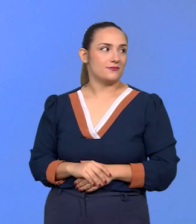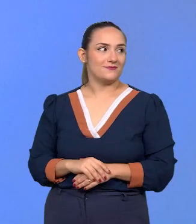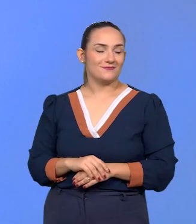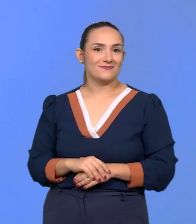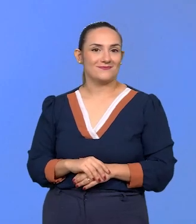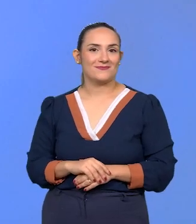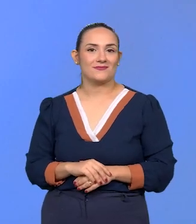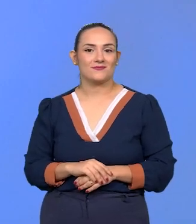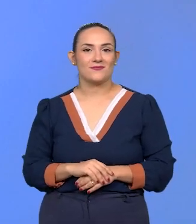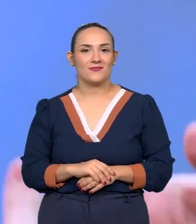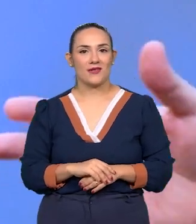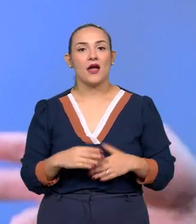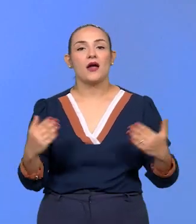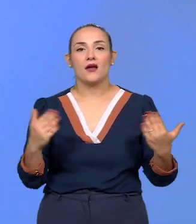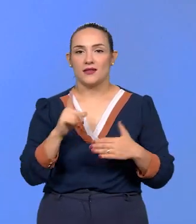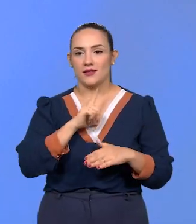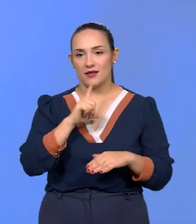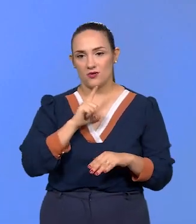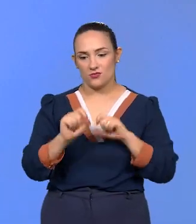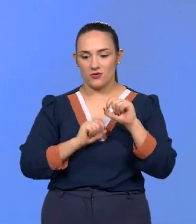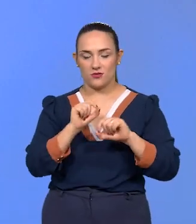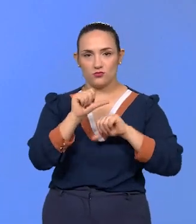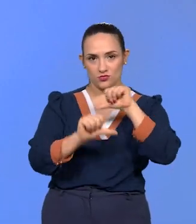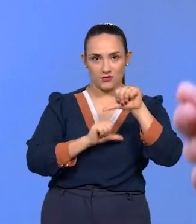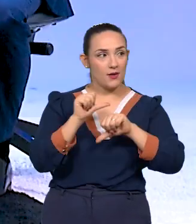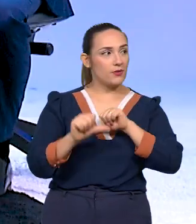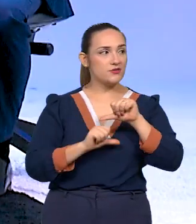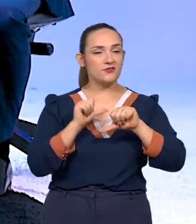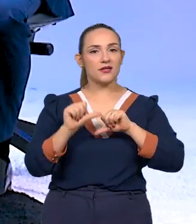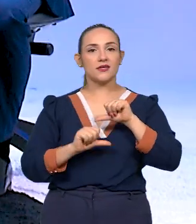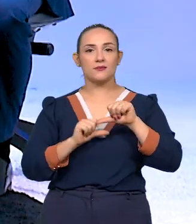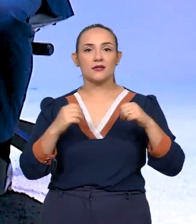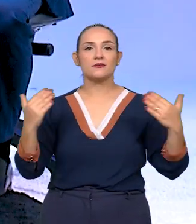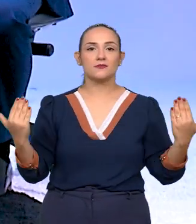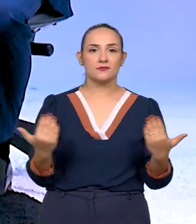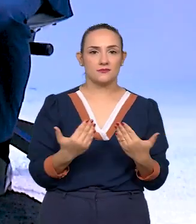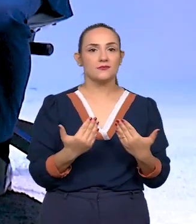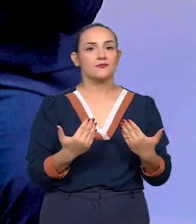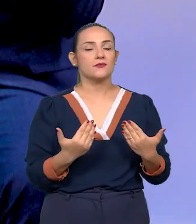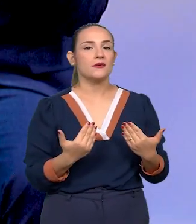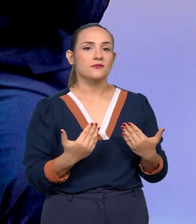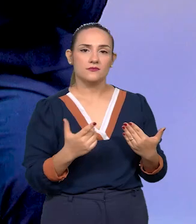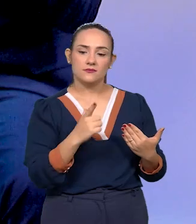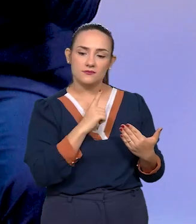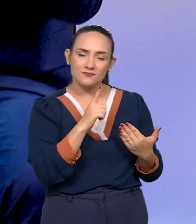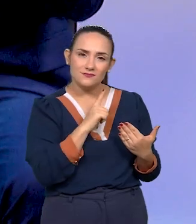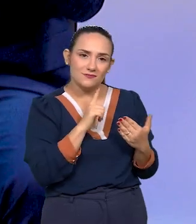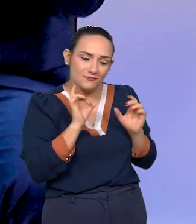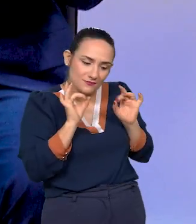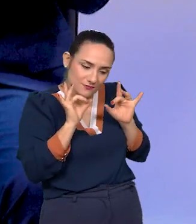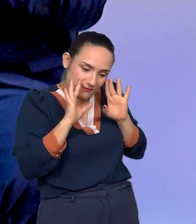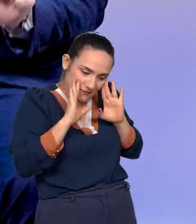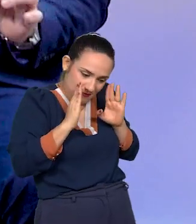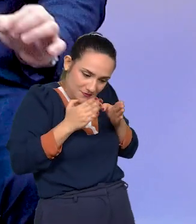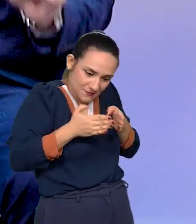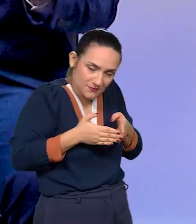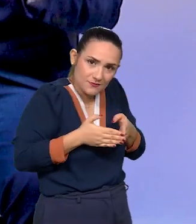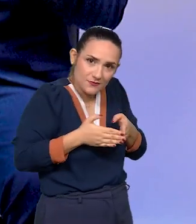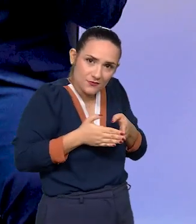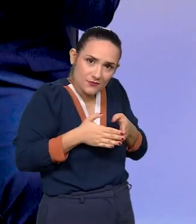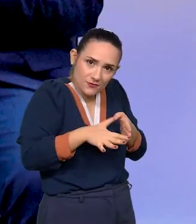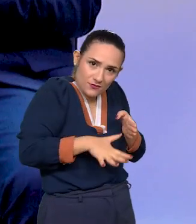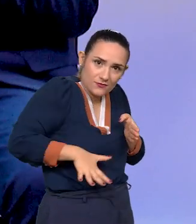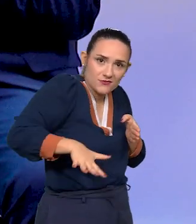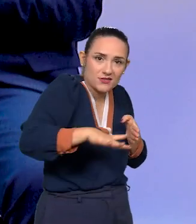que ela se trate, que ela venha a ter uma modificação fática nas relações sucessivas. Bem. A peculiaridade que nós temos que ter é